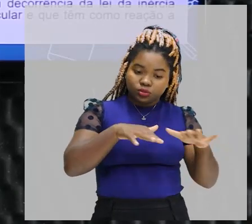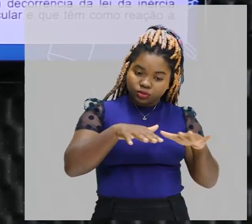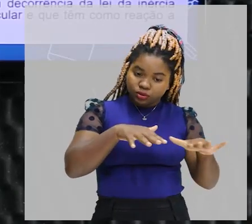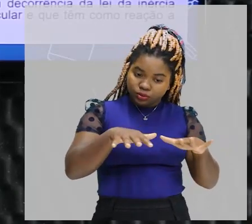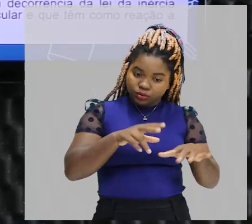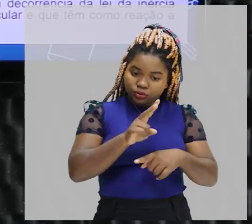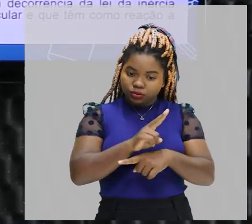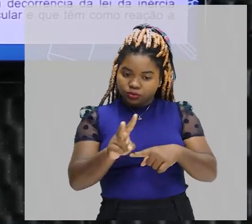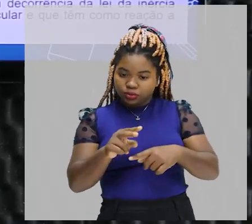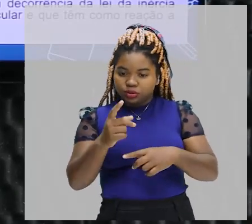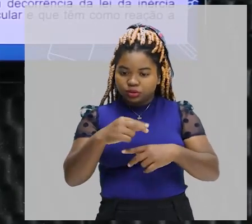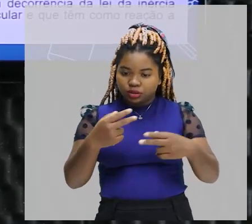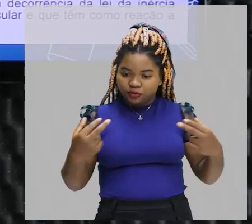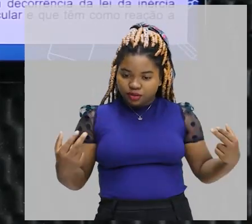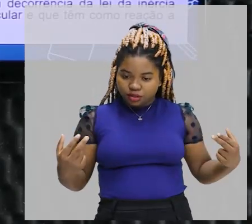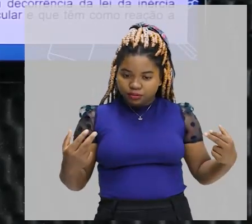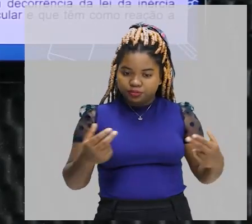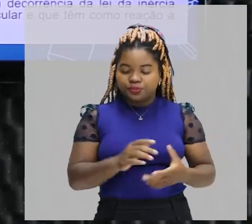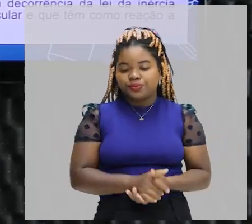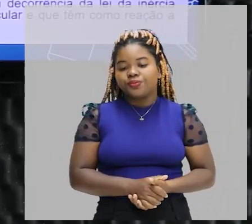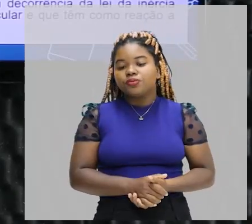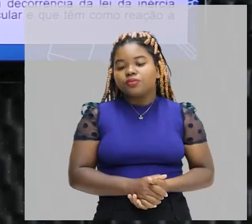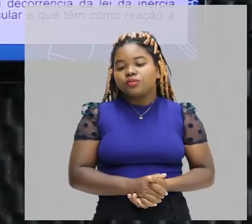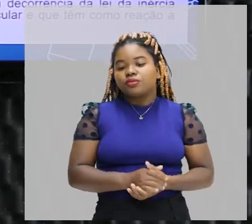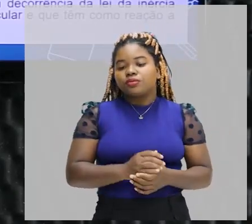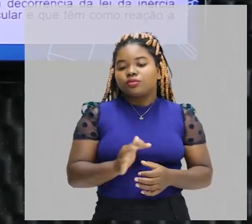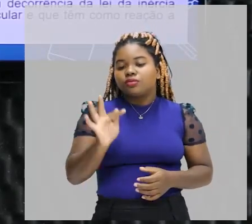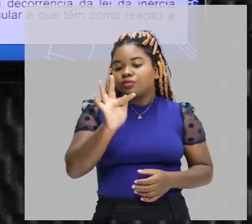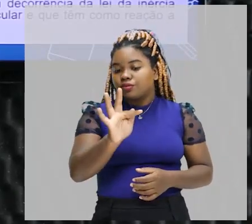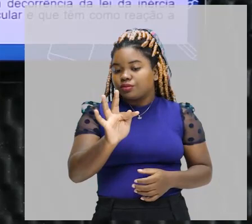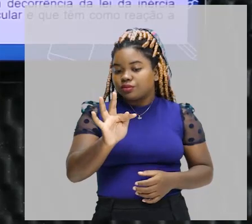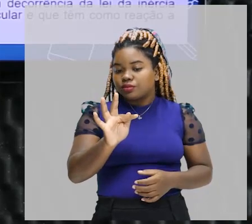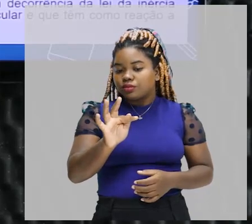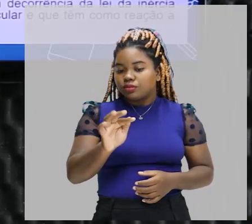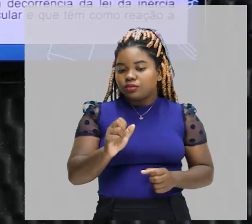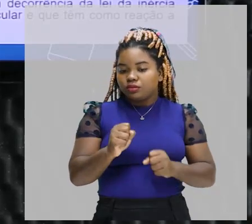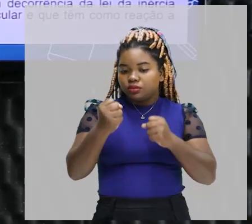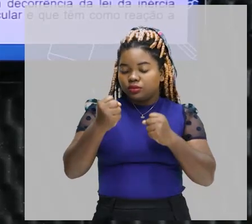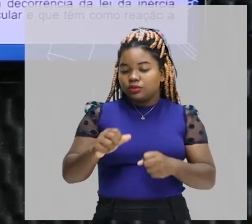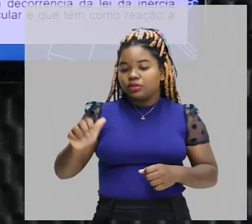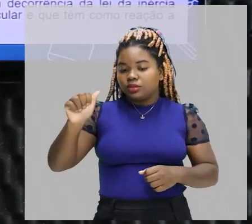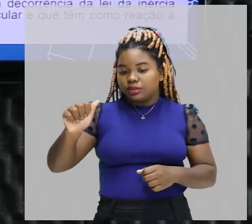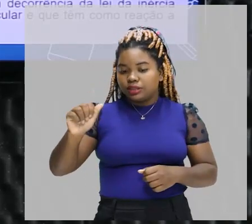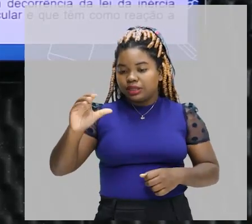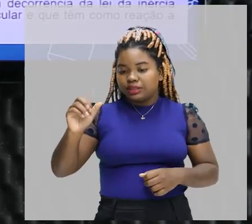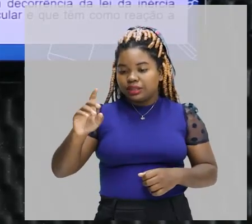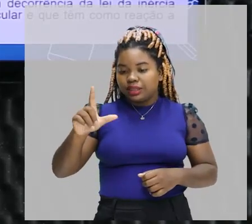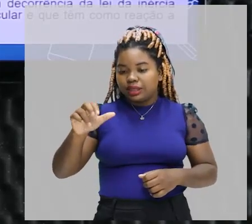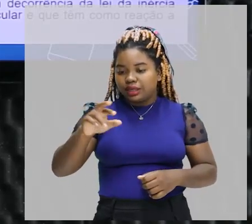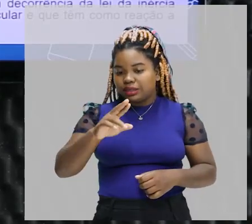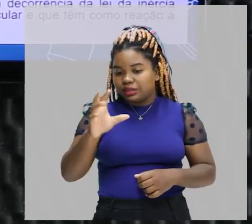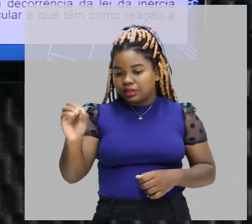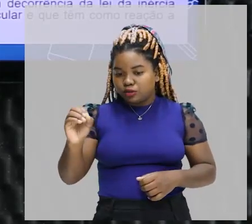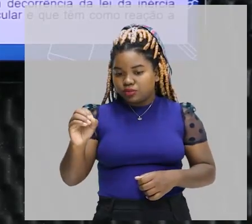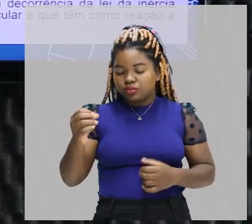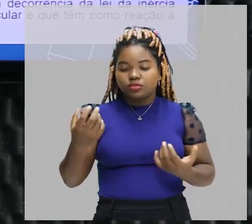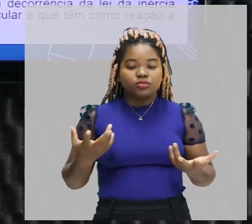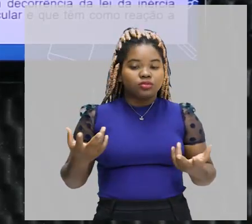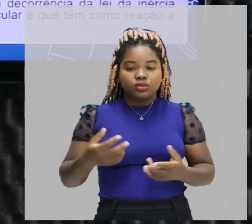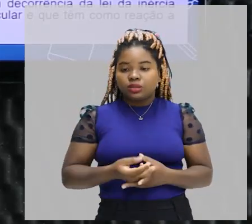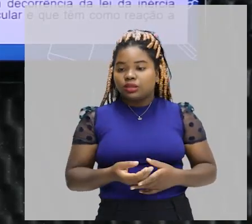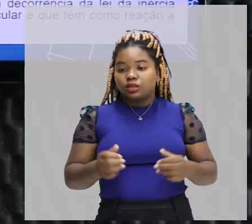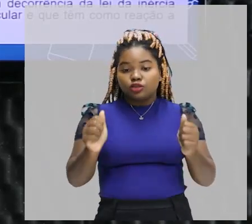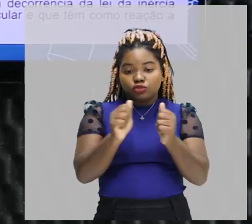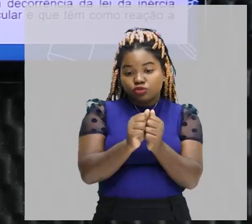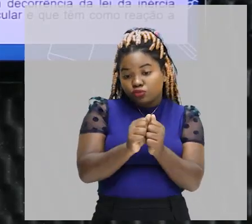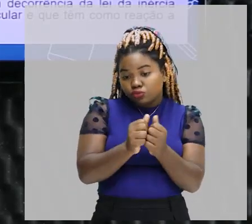com velocidades variáveis, tá certo? A força e a aceleração tem essa relação muito íntima, tá ok? Então, lá no